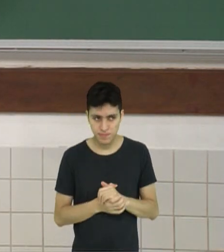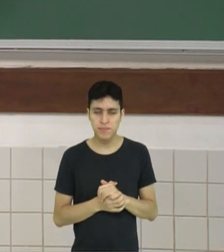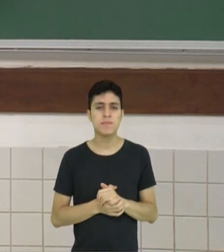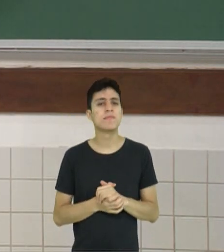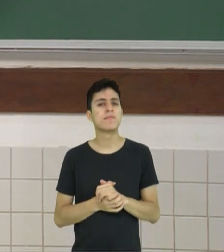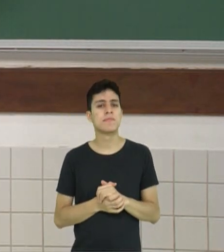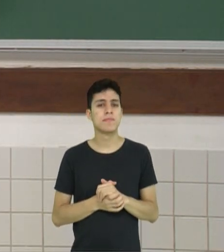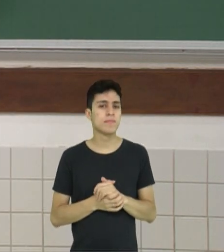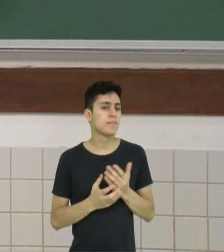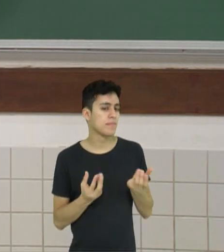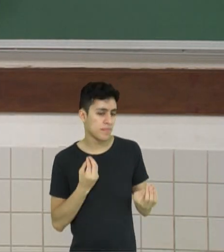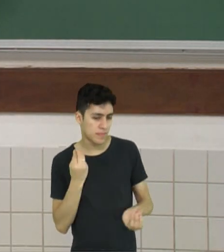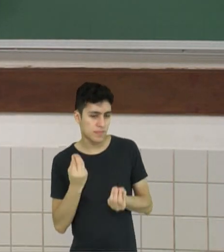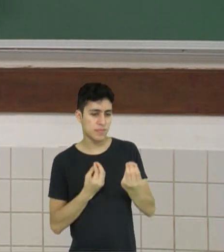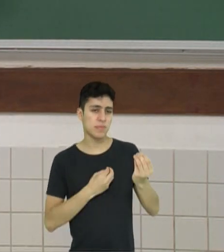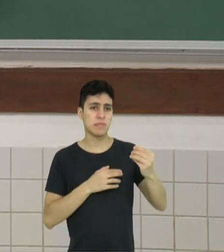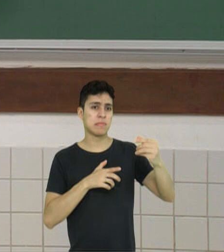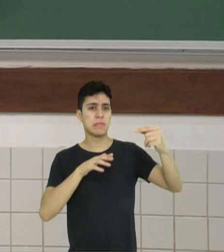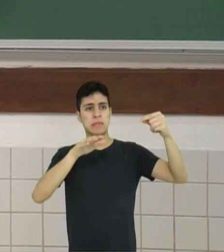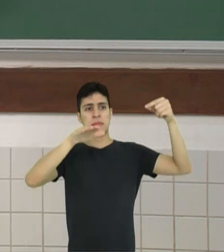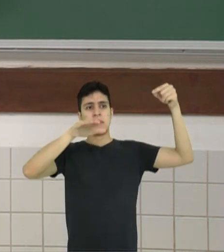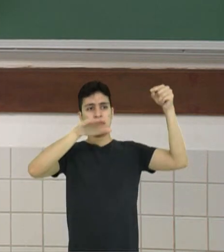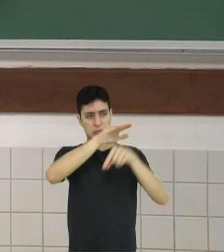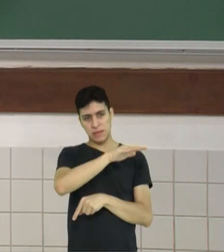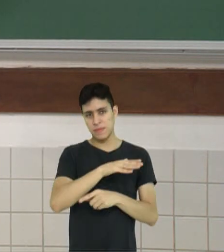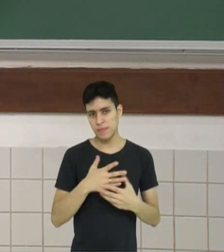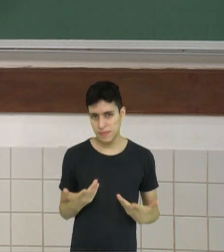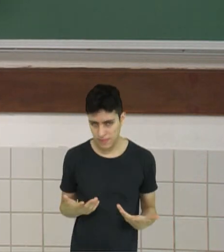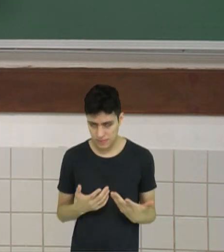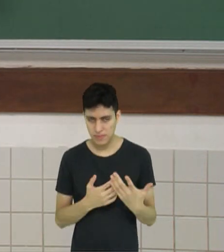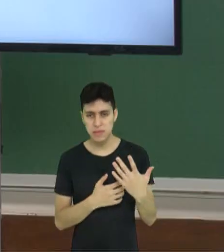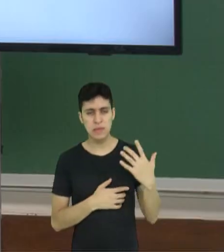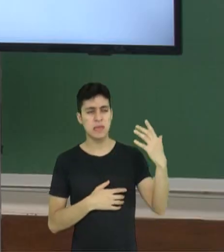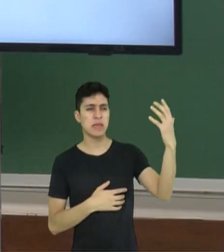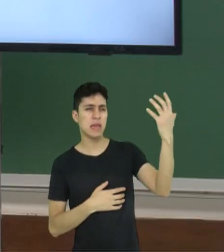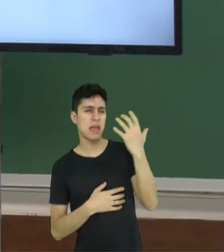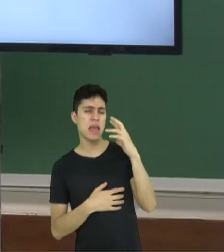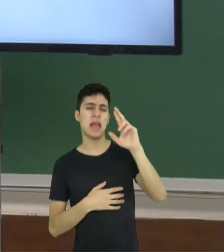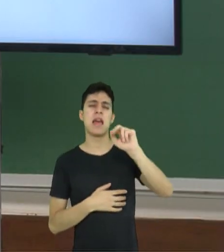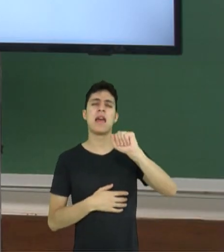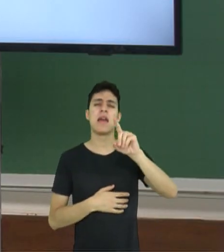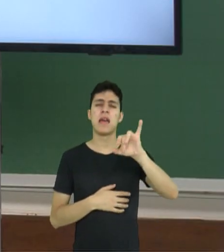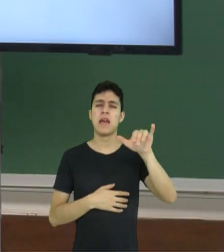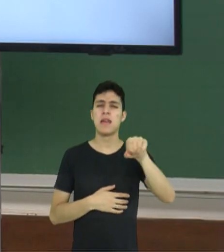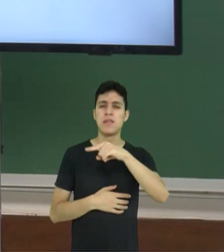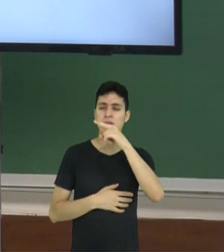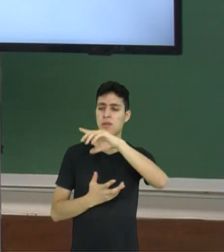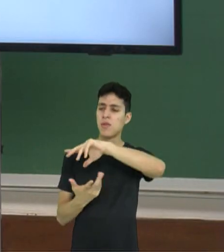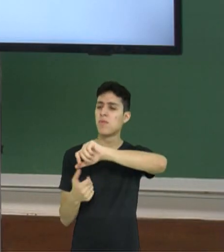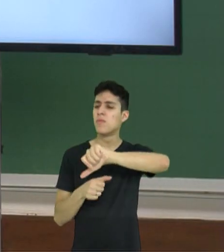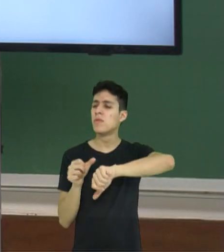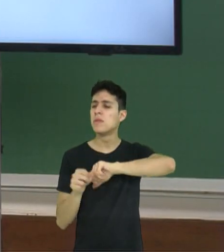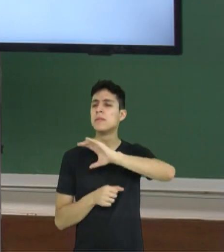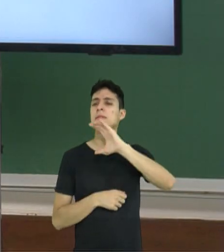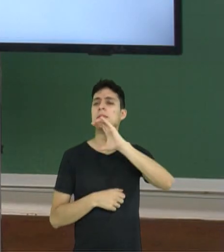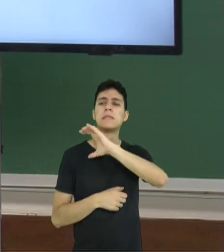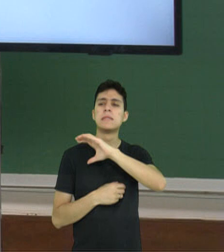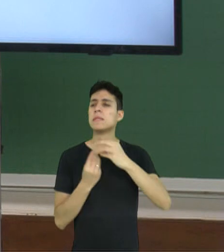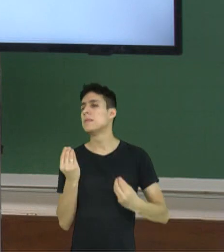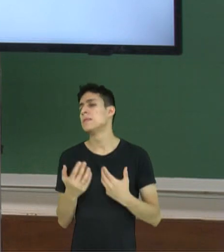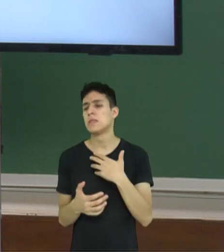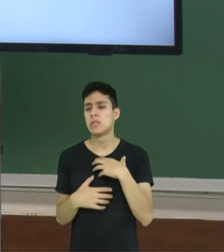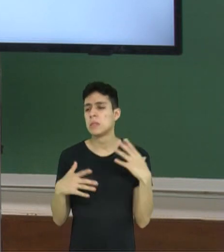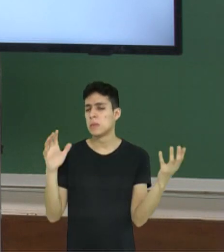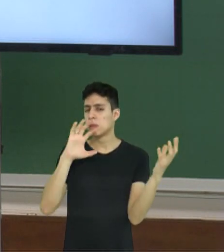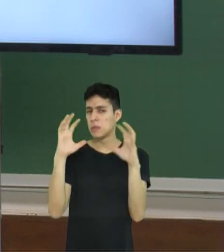né, pelo buraco aí da camada de ozônio, radiação e alterações climáticas no mundo. Por isso a importância da preservação